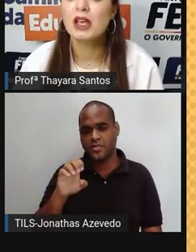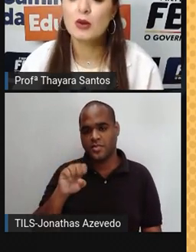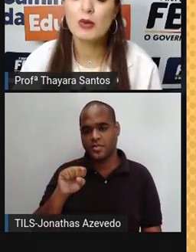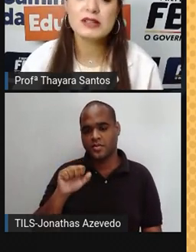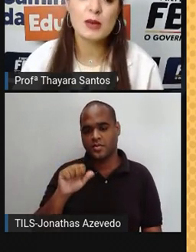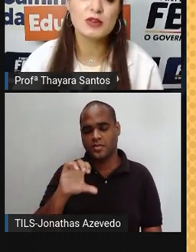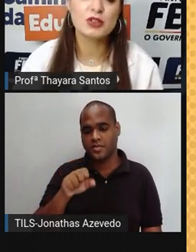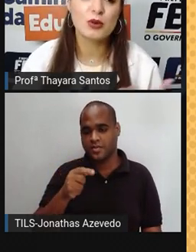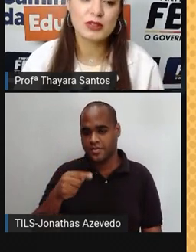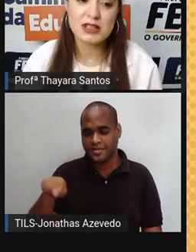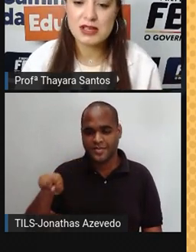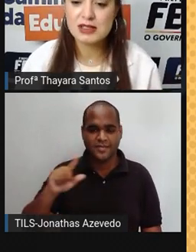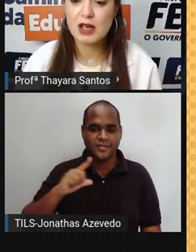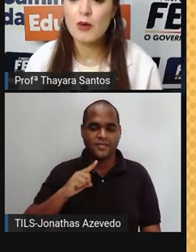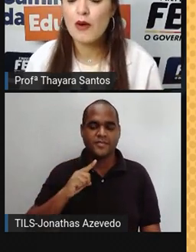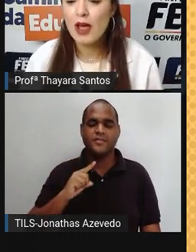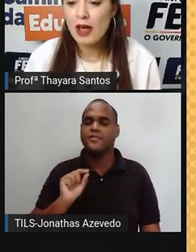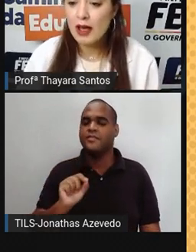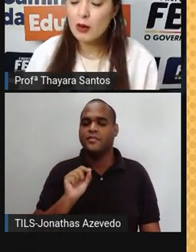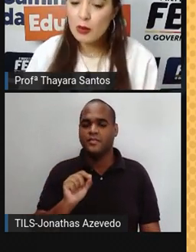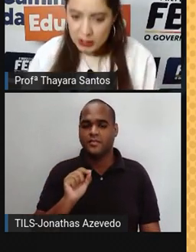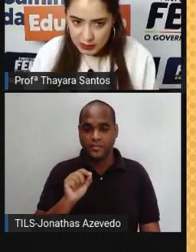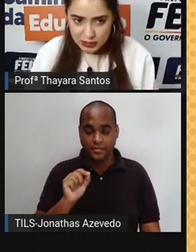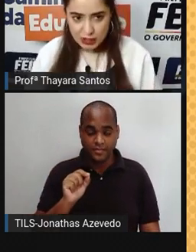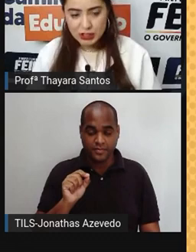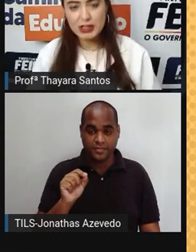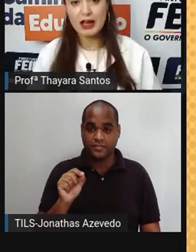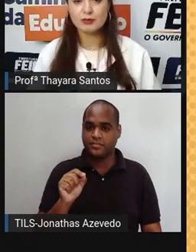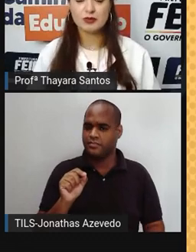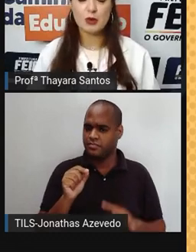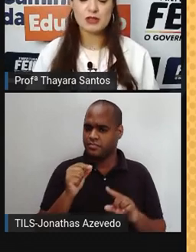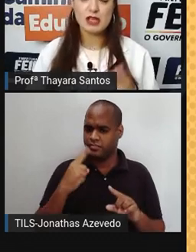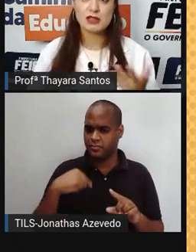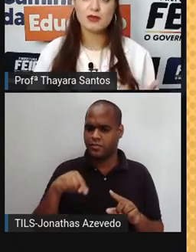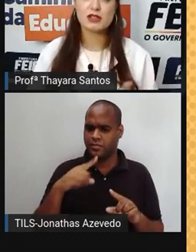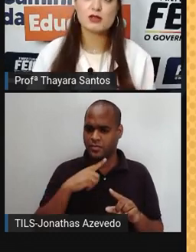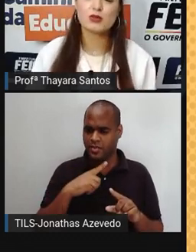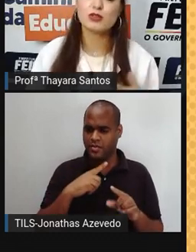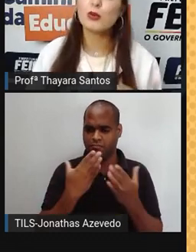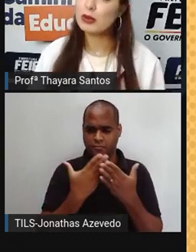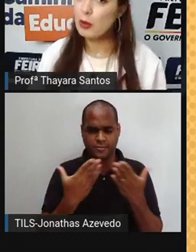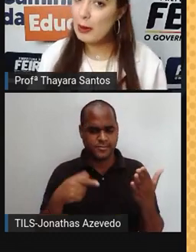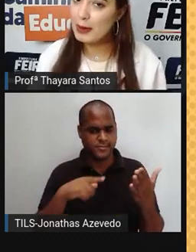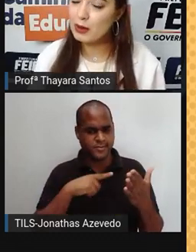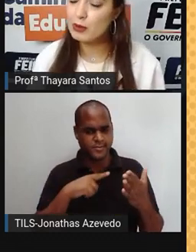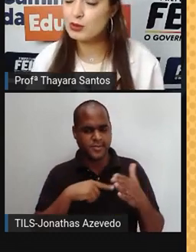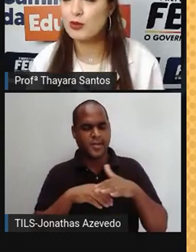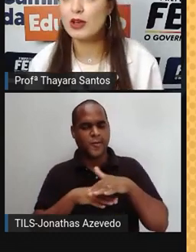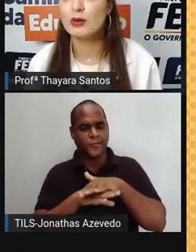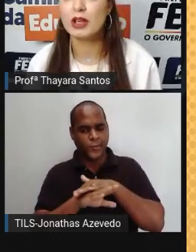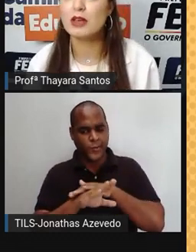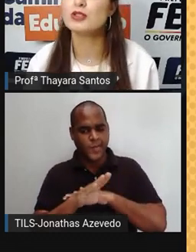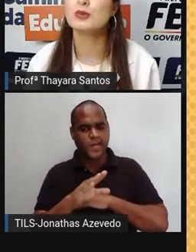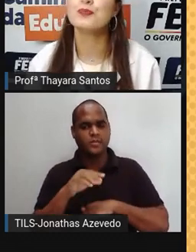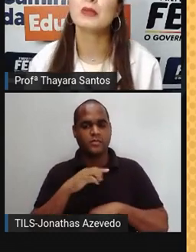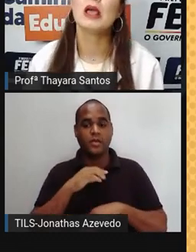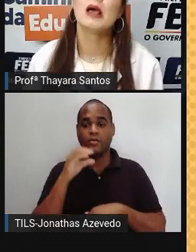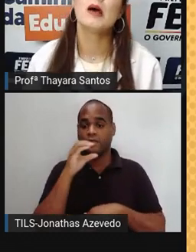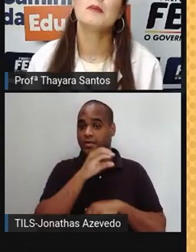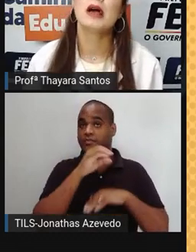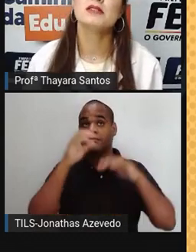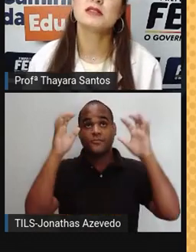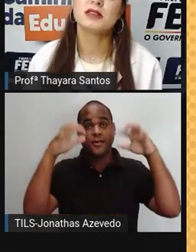e um exemplo de condensação é quando a gente tá não sei se vocês costumam tomar banho com chuveiro